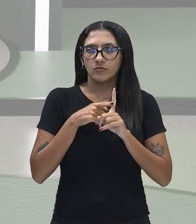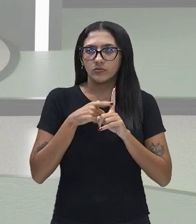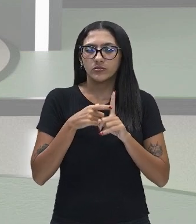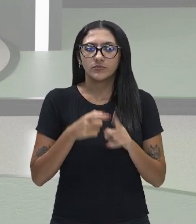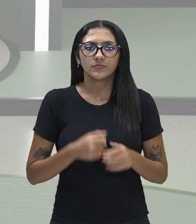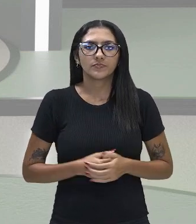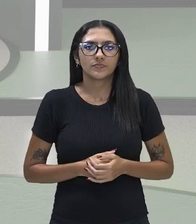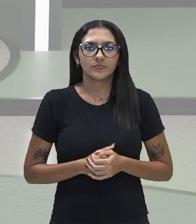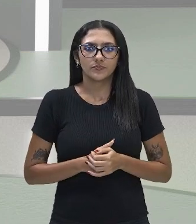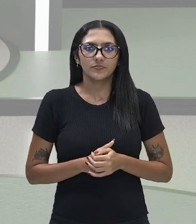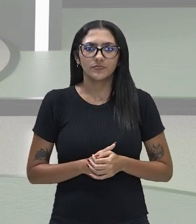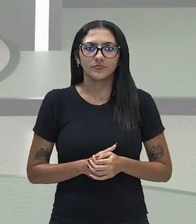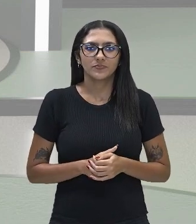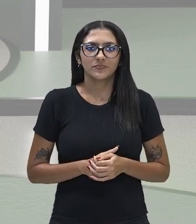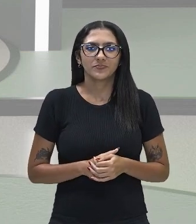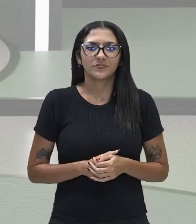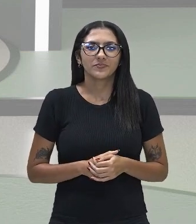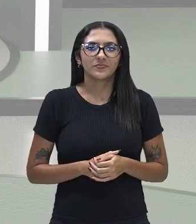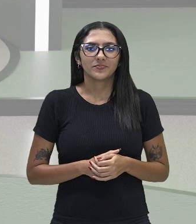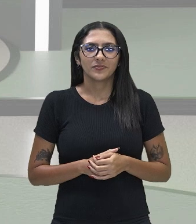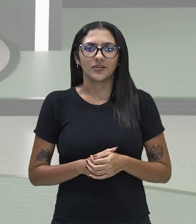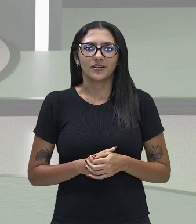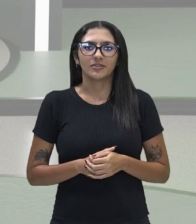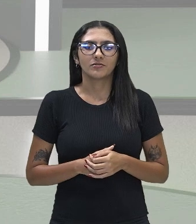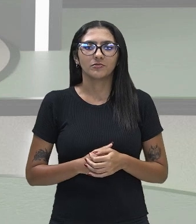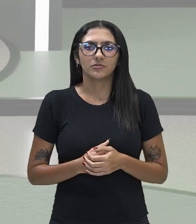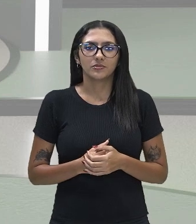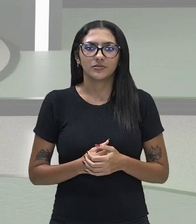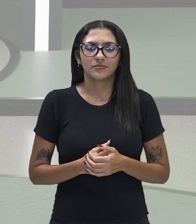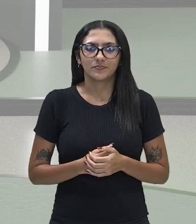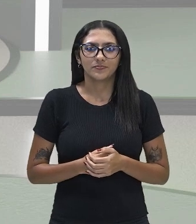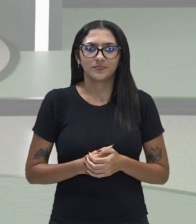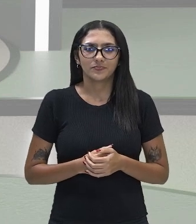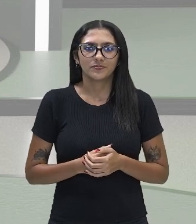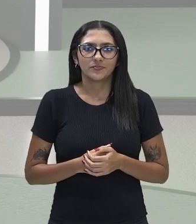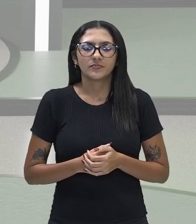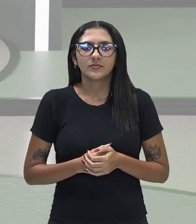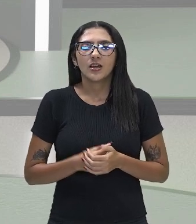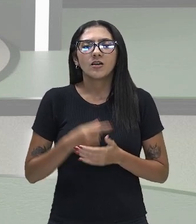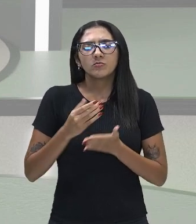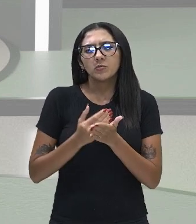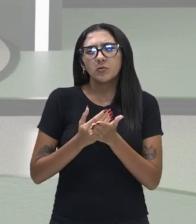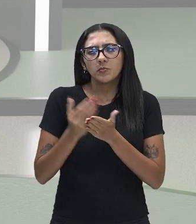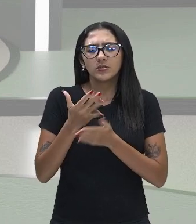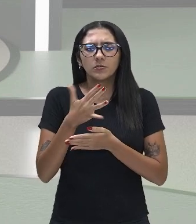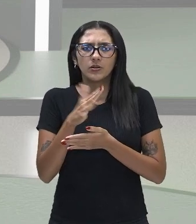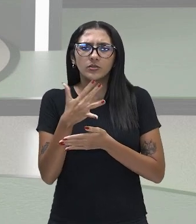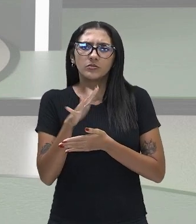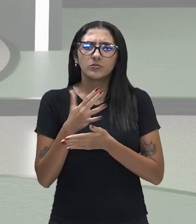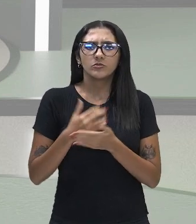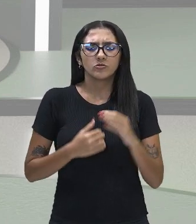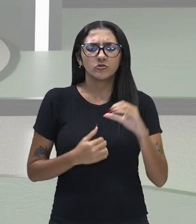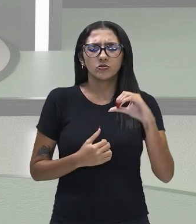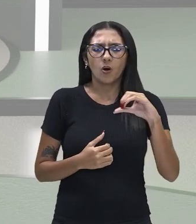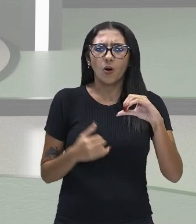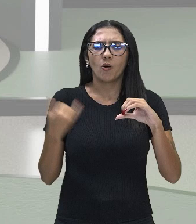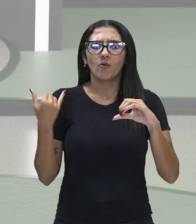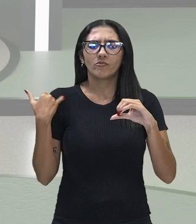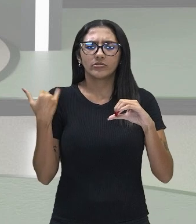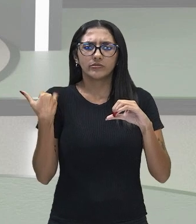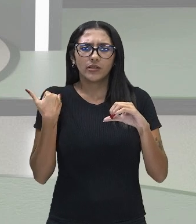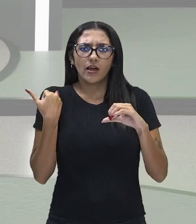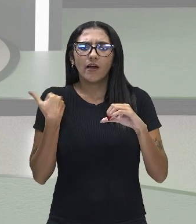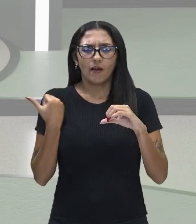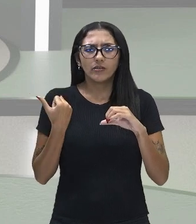as mulheres iniciam a sua fase reprodutiva por volta dos 9 anos e